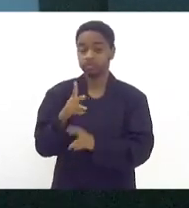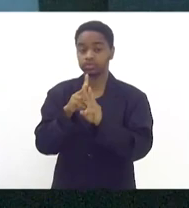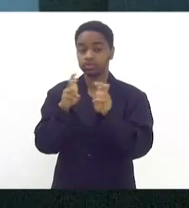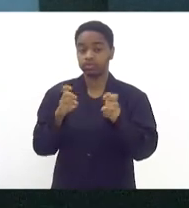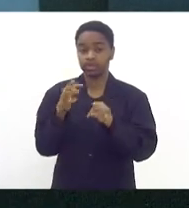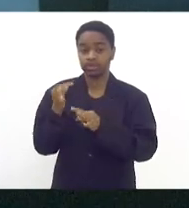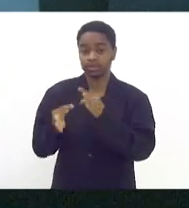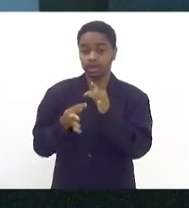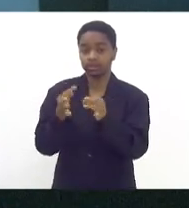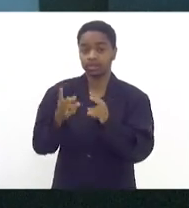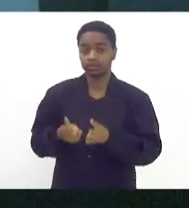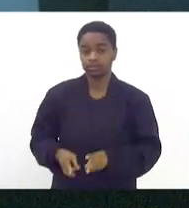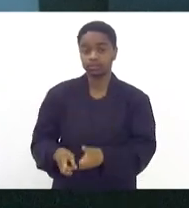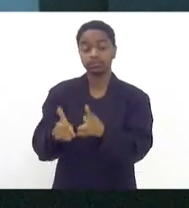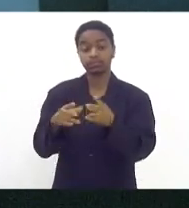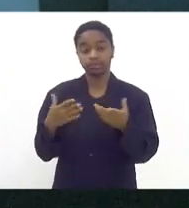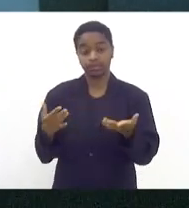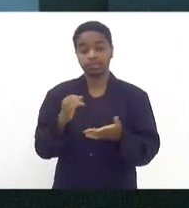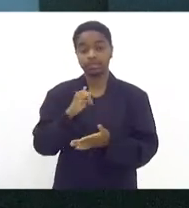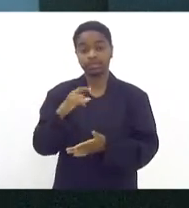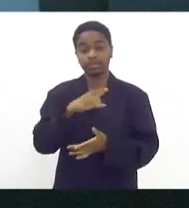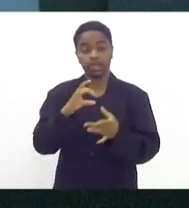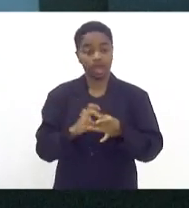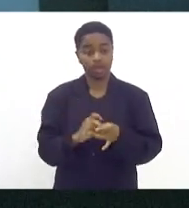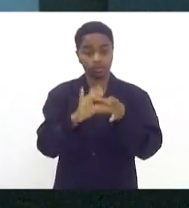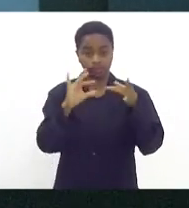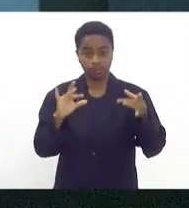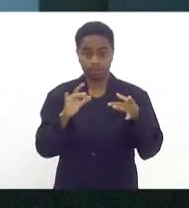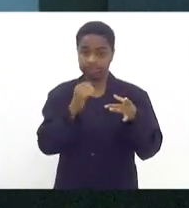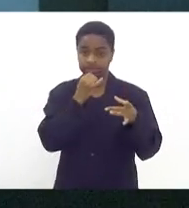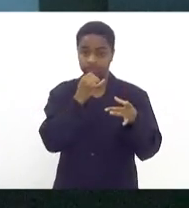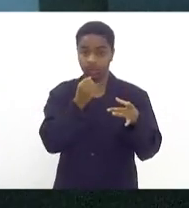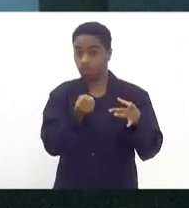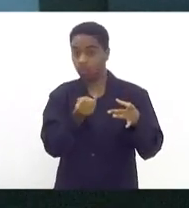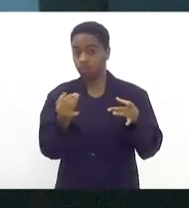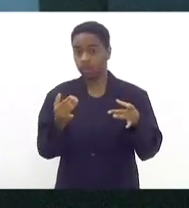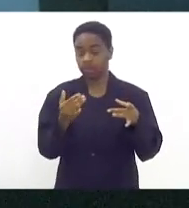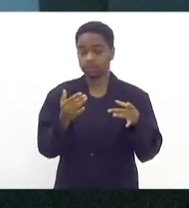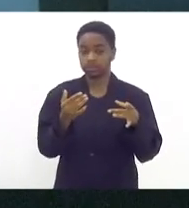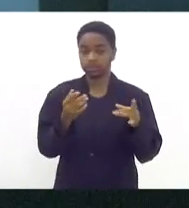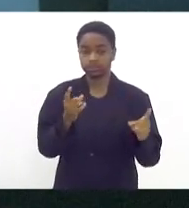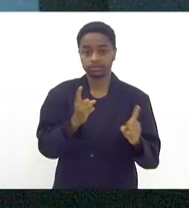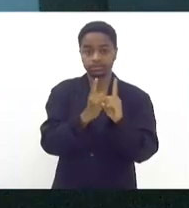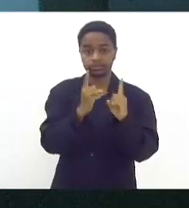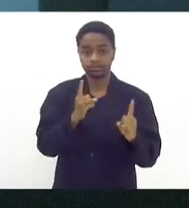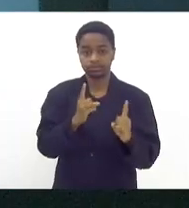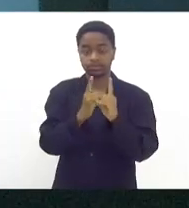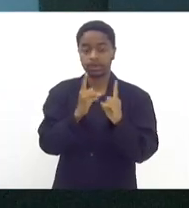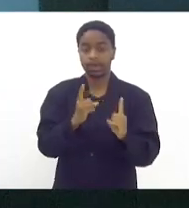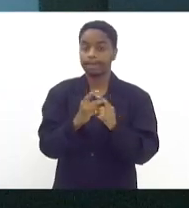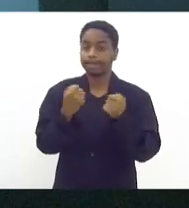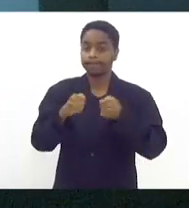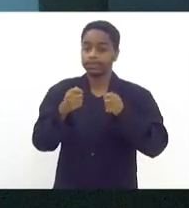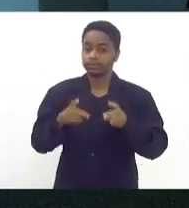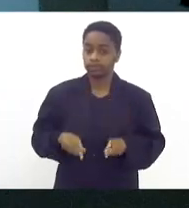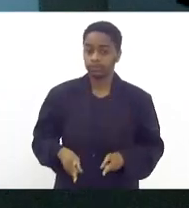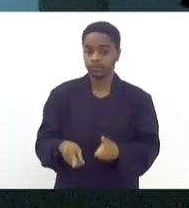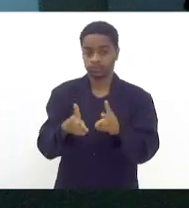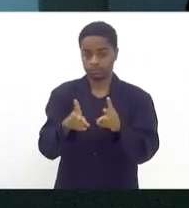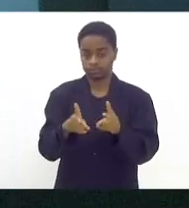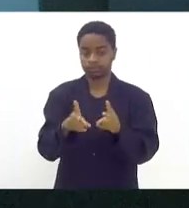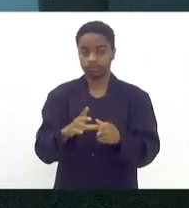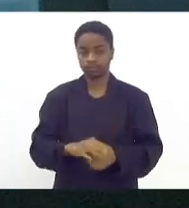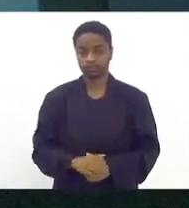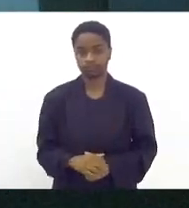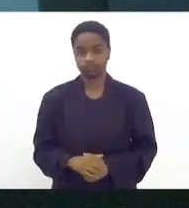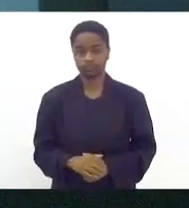então uma vez dada a autorização para x sessões e o tratamento tem que ter uma continuidade ser mantida a